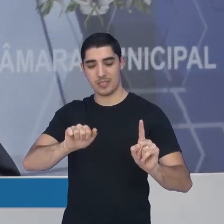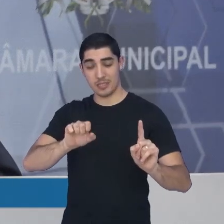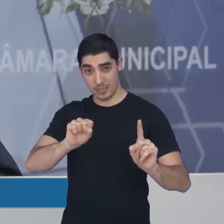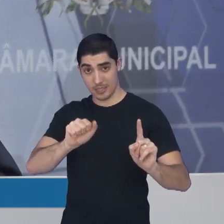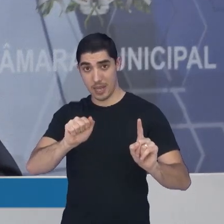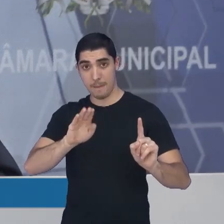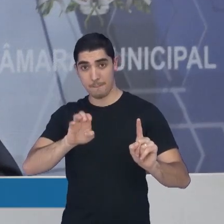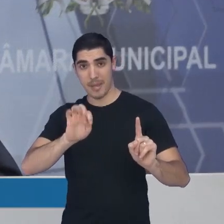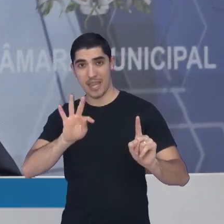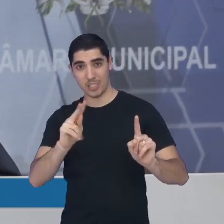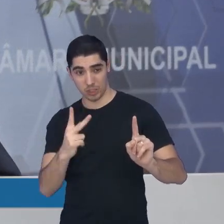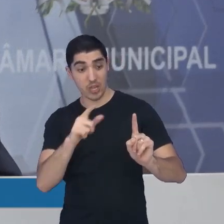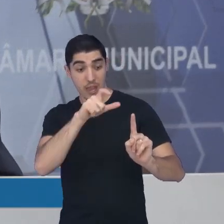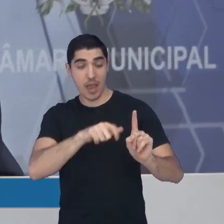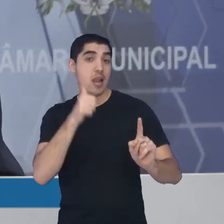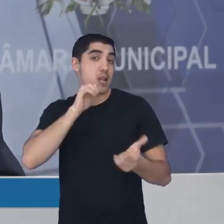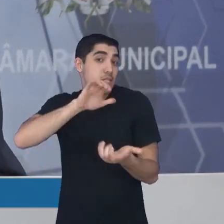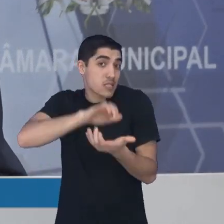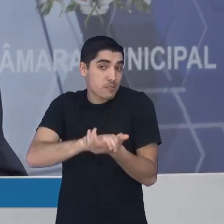nosso reitor.